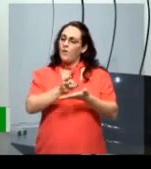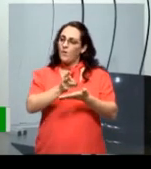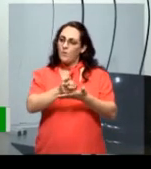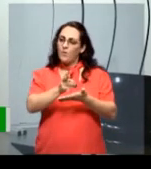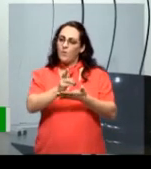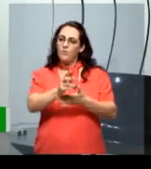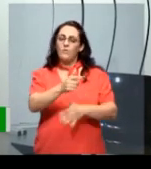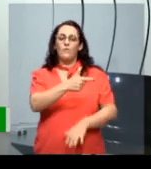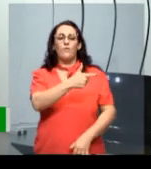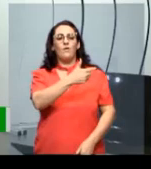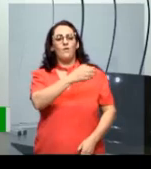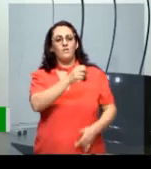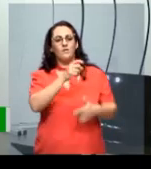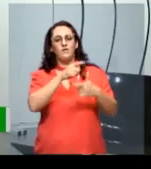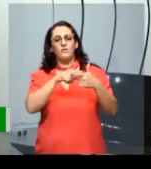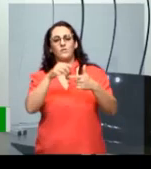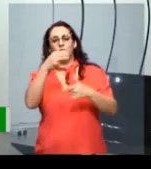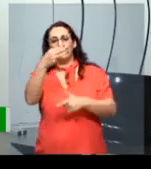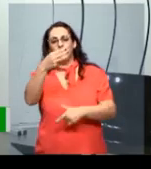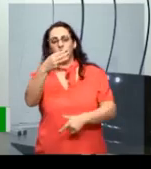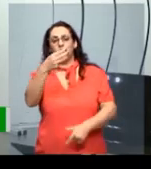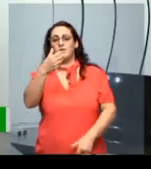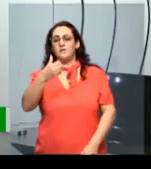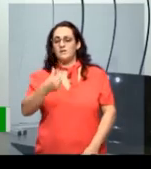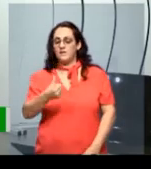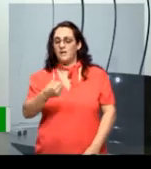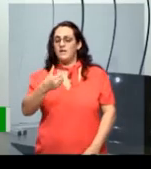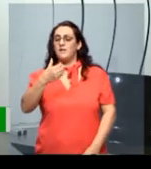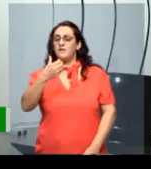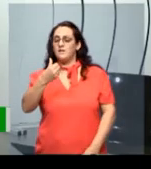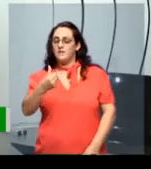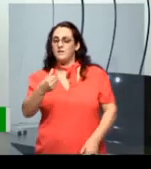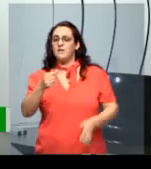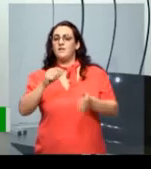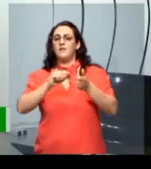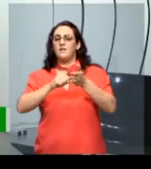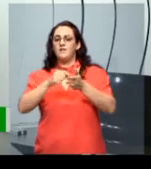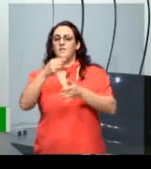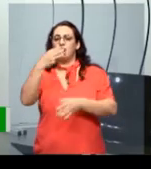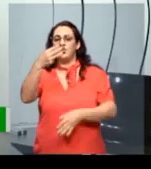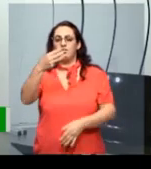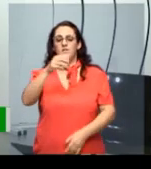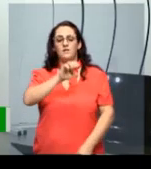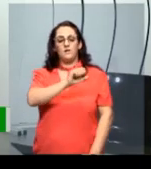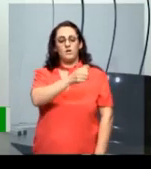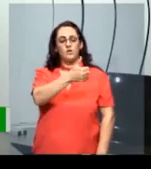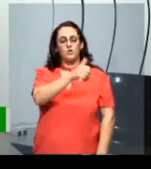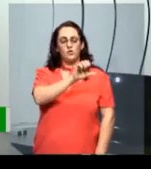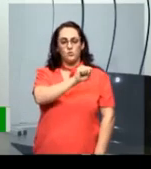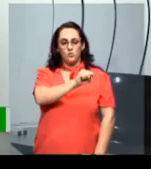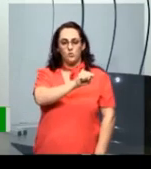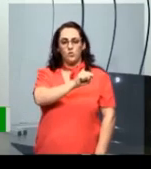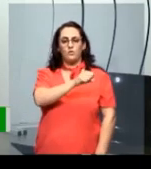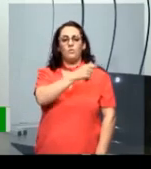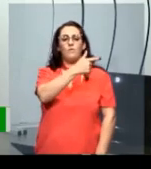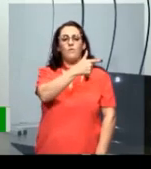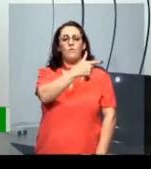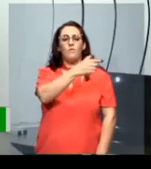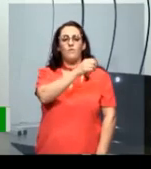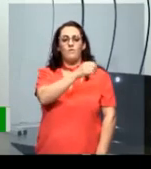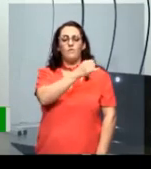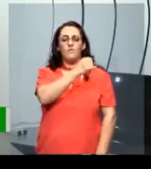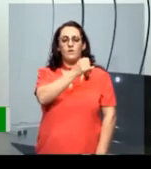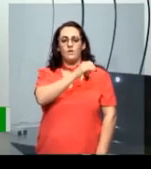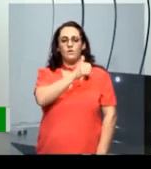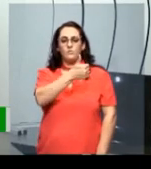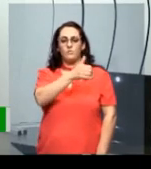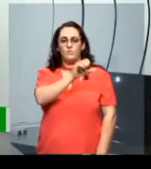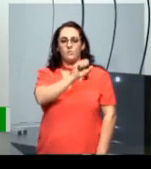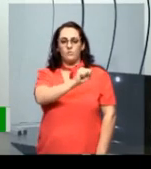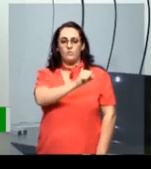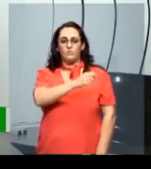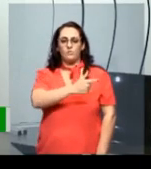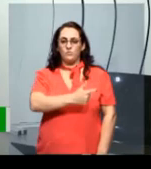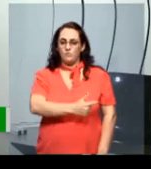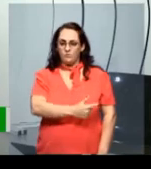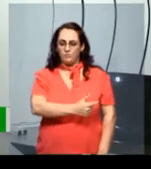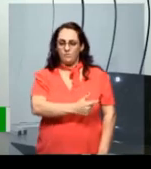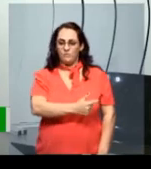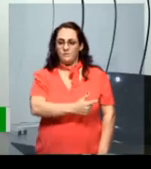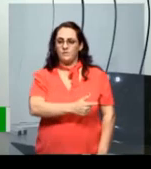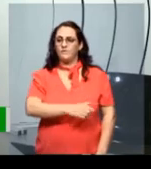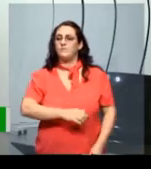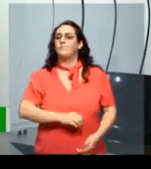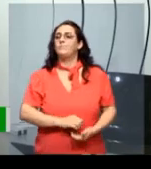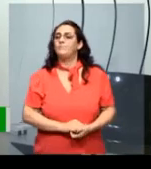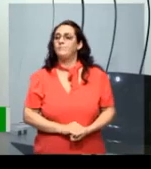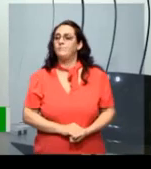dividir. 20 dividido por 3, 6. 6 vezes 3, 18. Resto